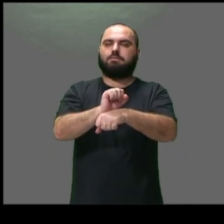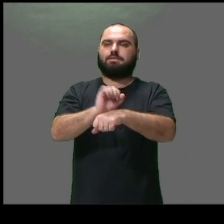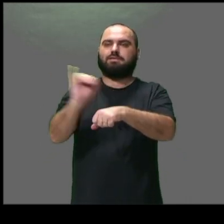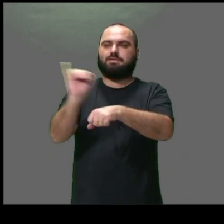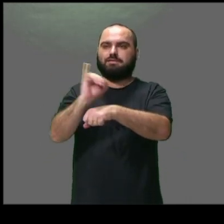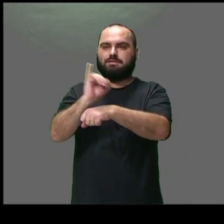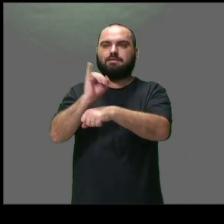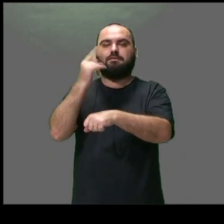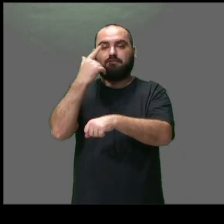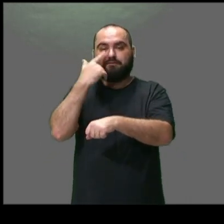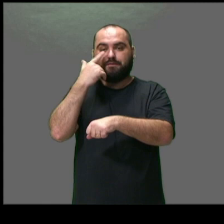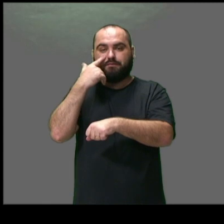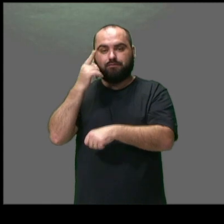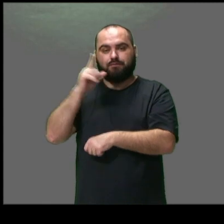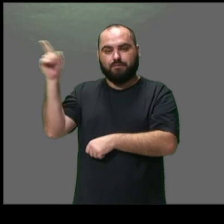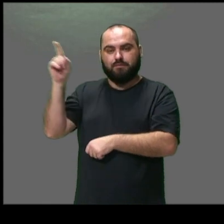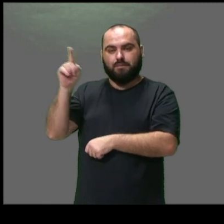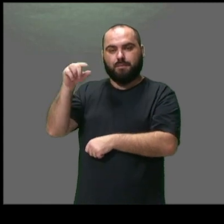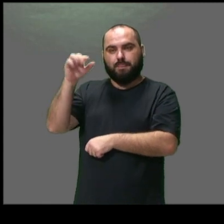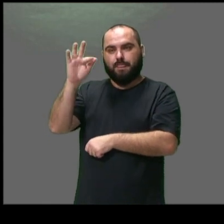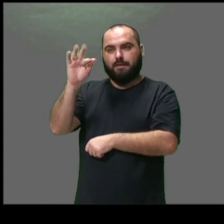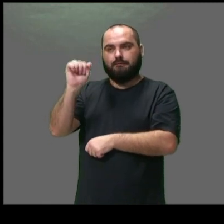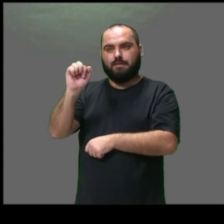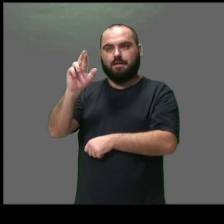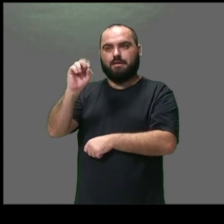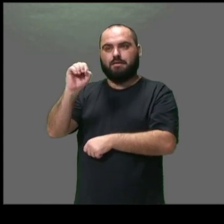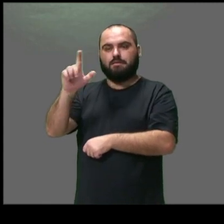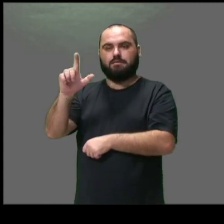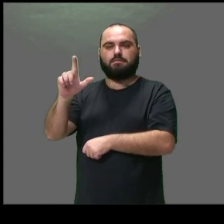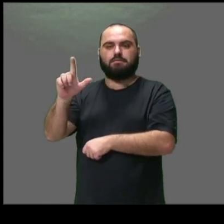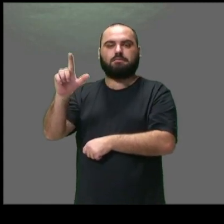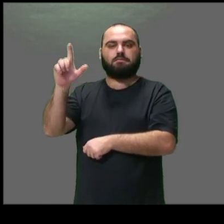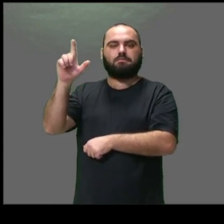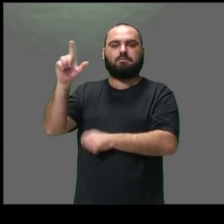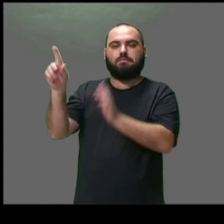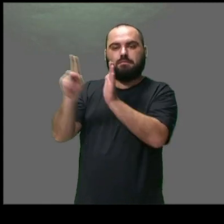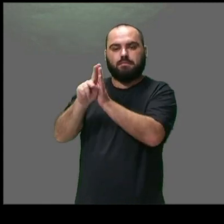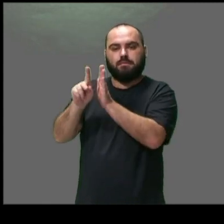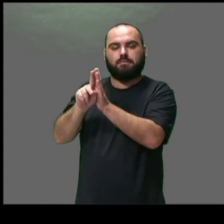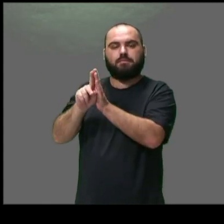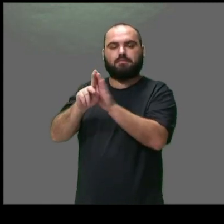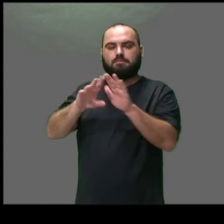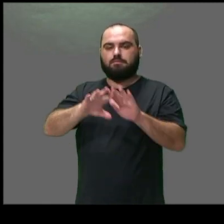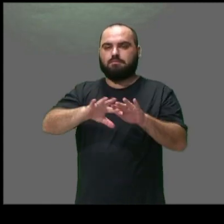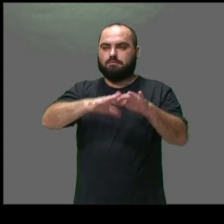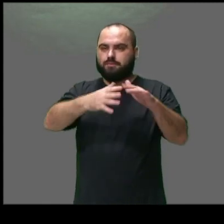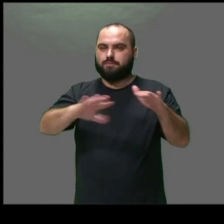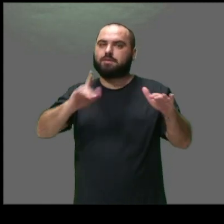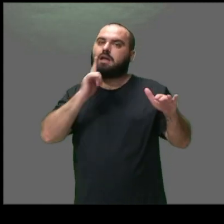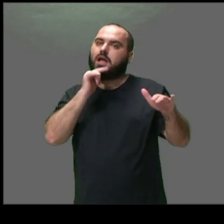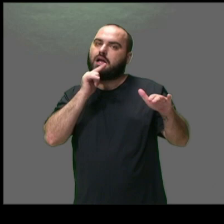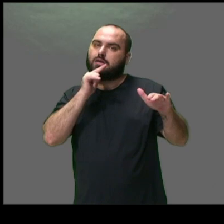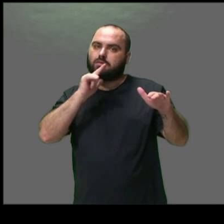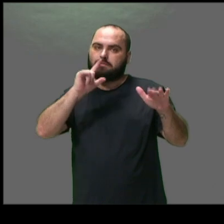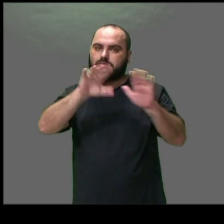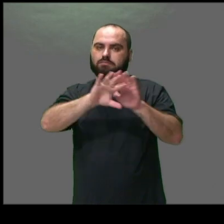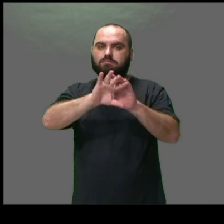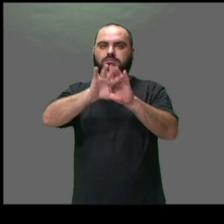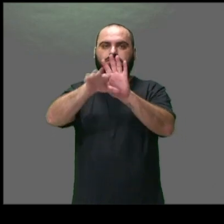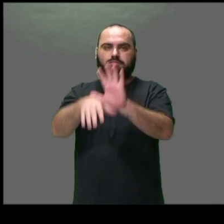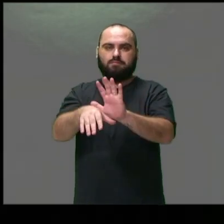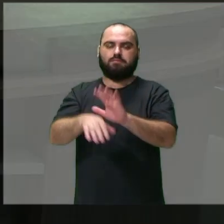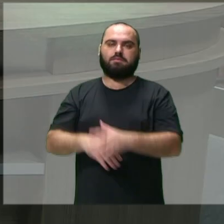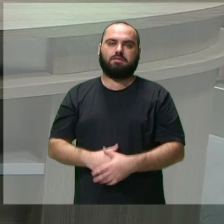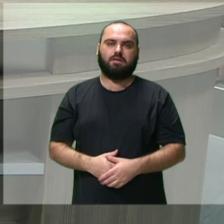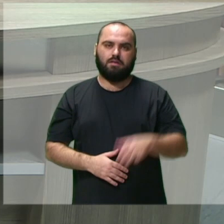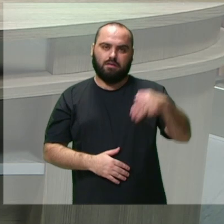você vai encontrar aquele farolete ali, e o reflexo dele nas águas. Porque a Marina, quando veio para cá,